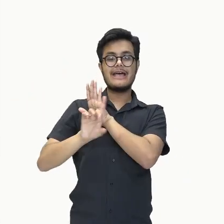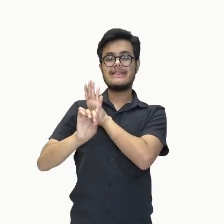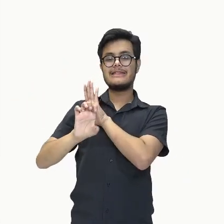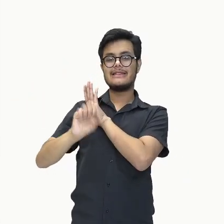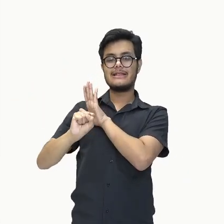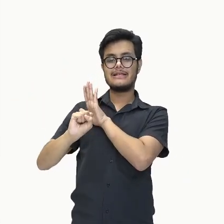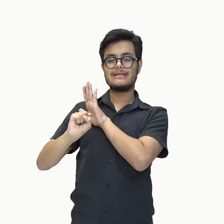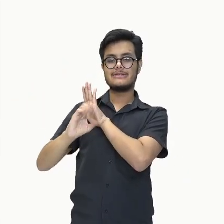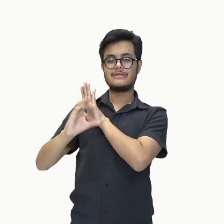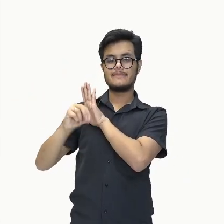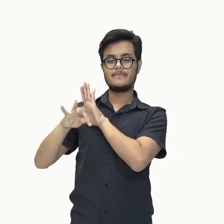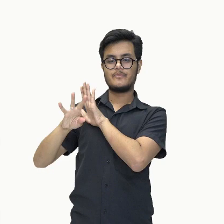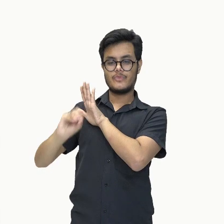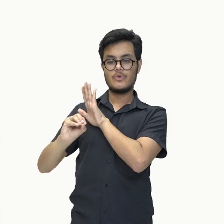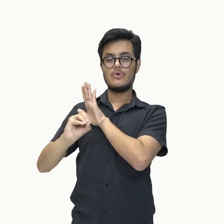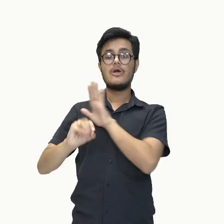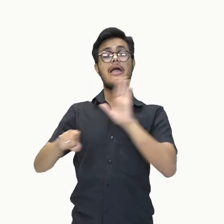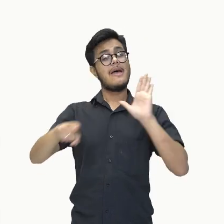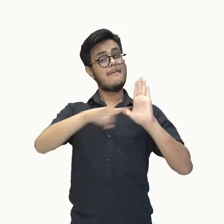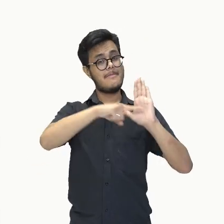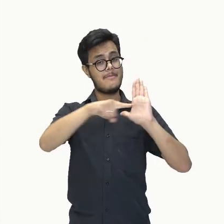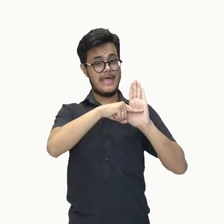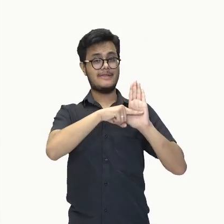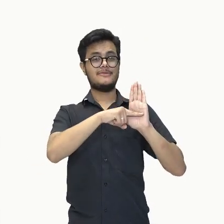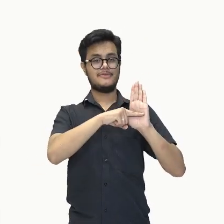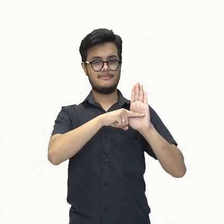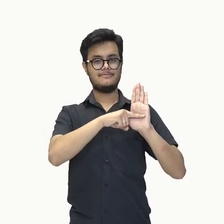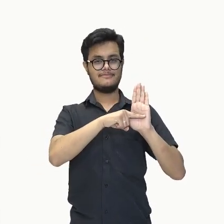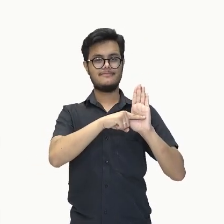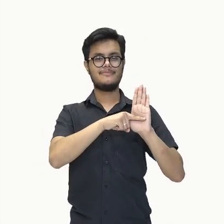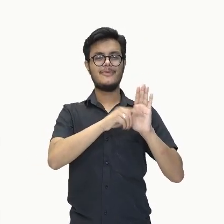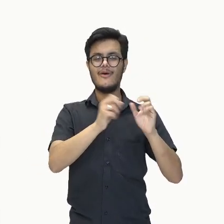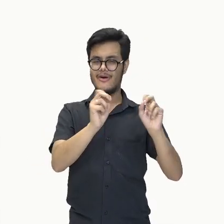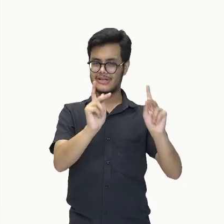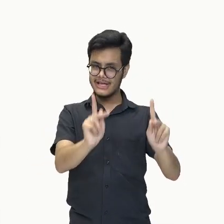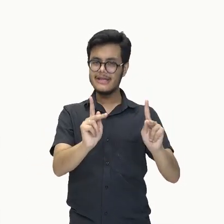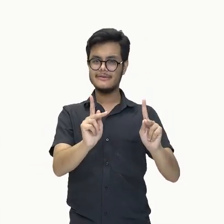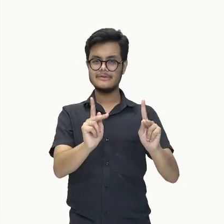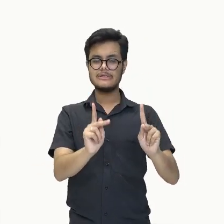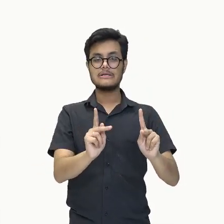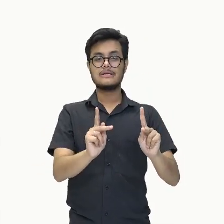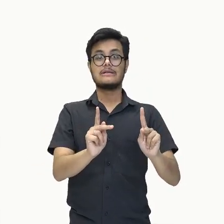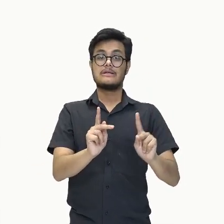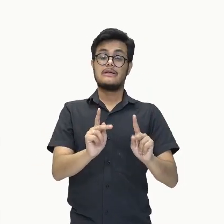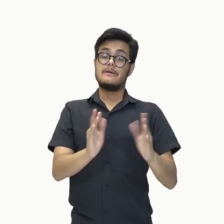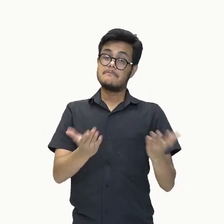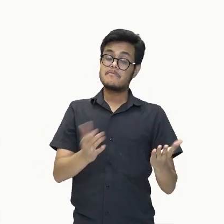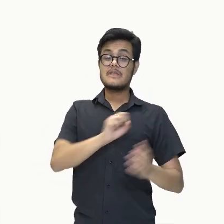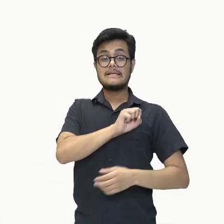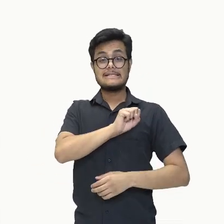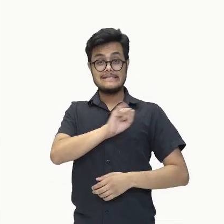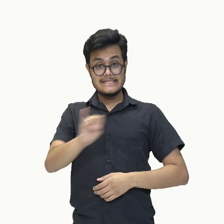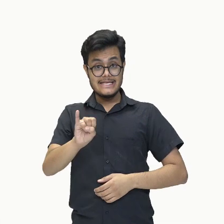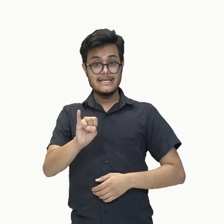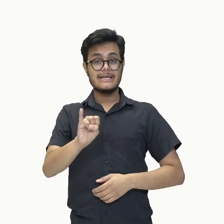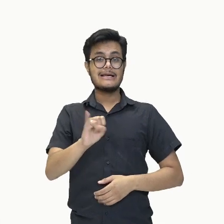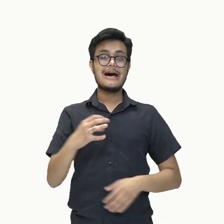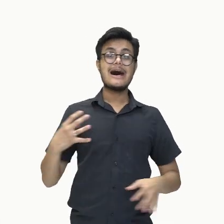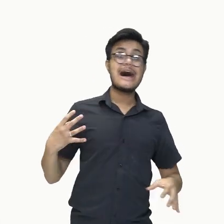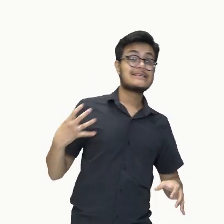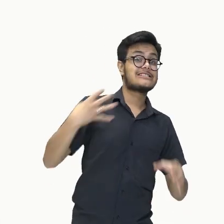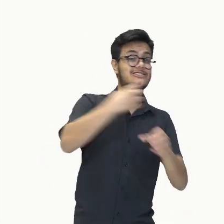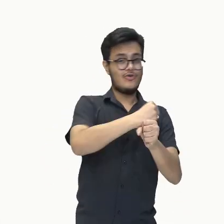né, serão somados dentro do parêntese. Se tratando de